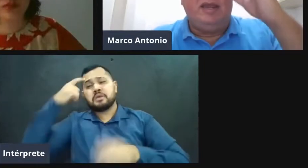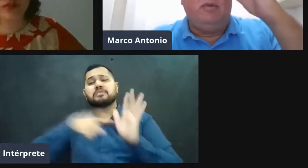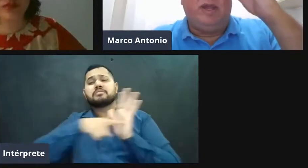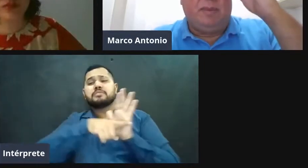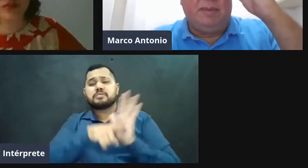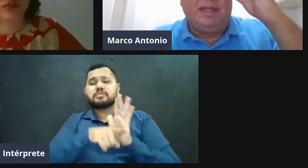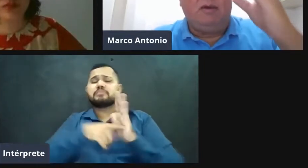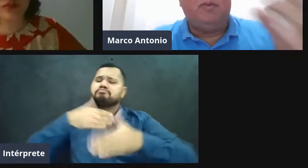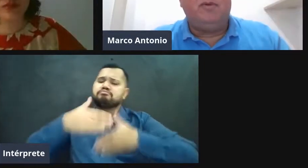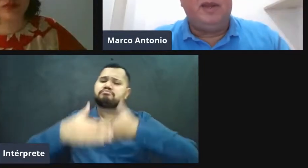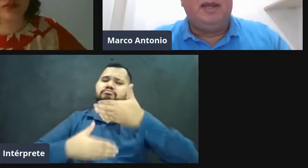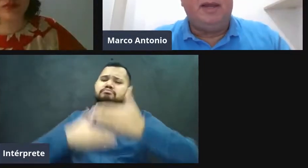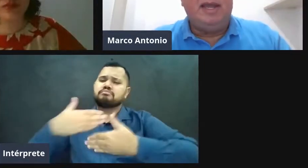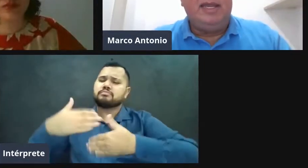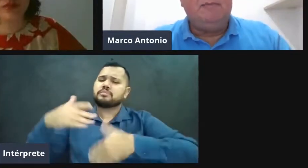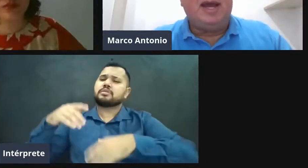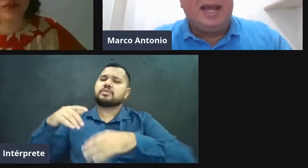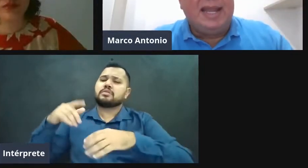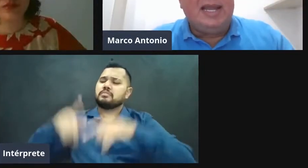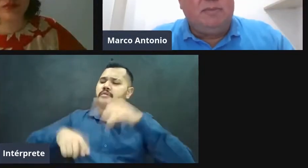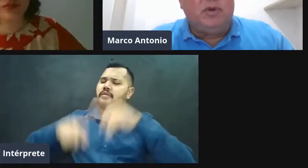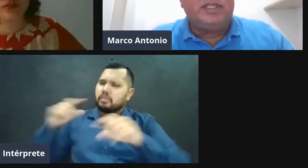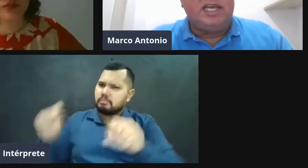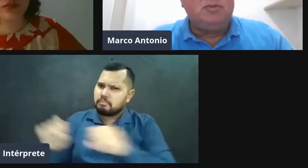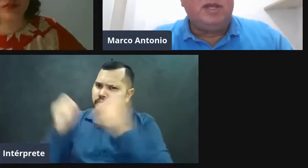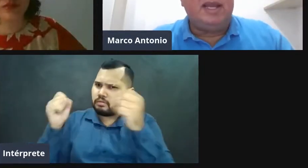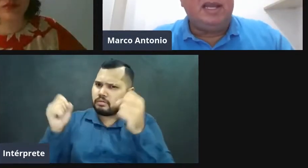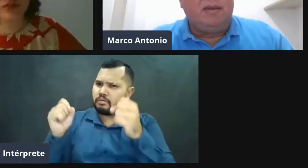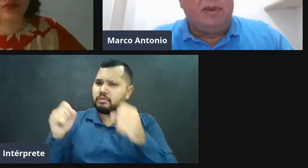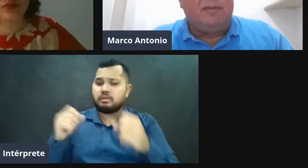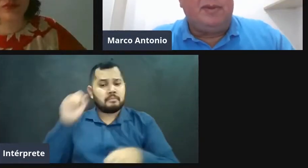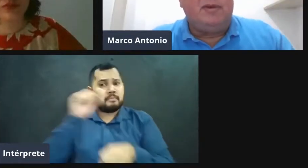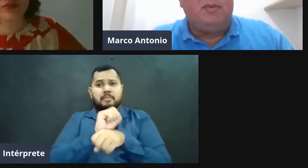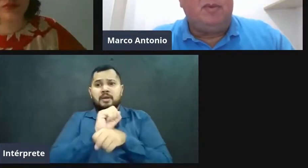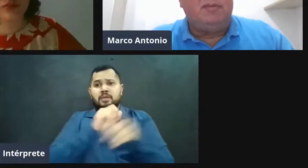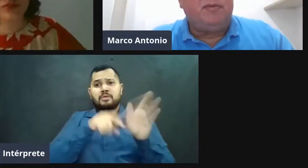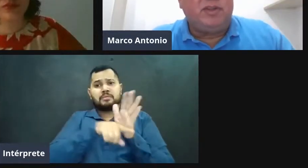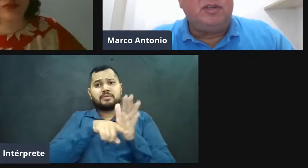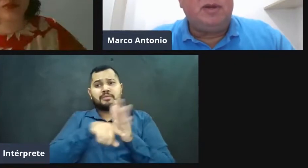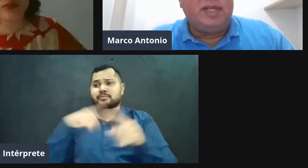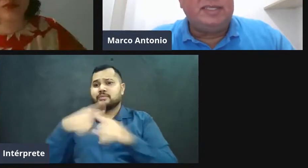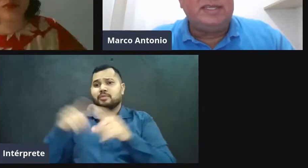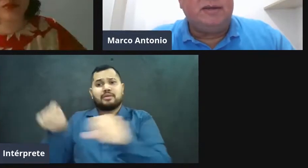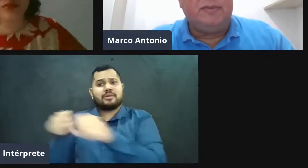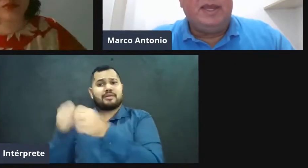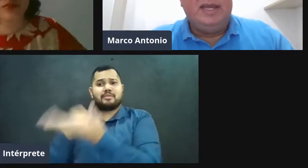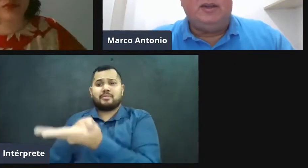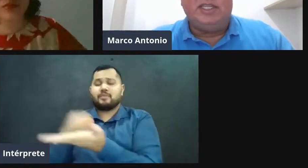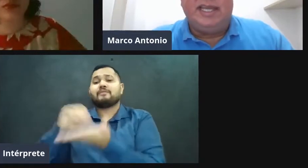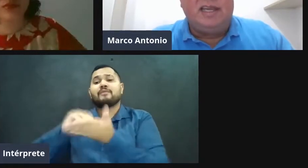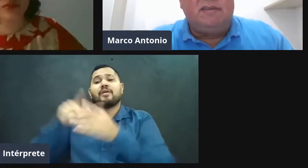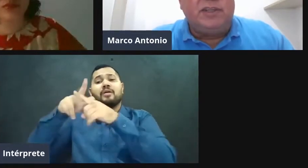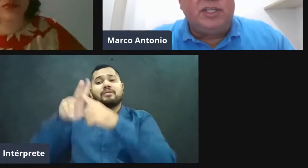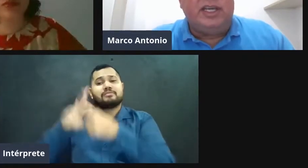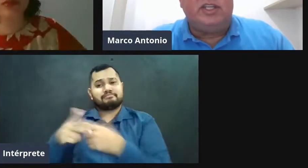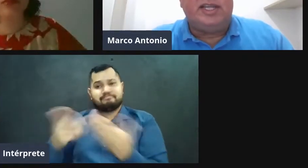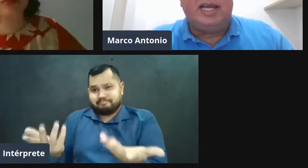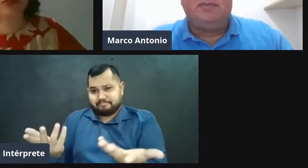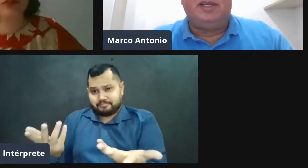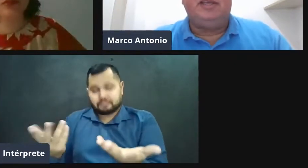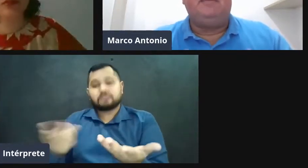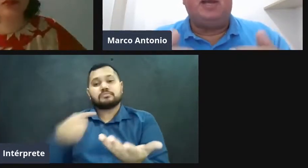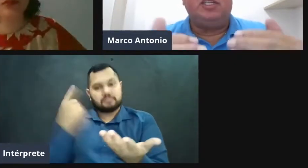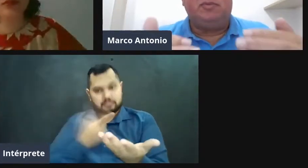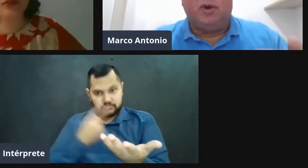andamento e aí um equipamento dá um problema e parar aquele processo, porque aquele equipamento deu problema por falta de manutenção. Então, a gente tem que investir